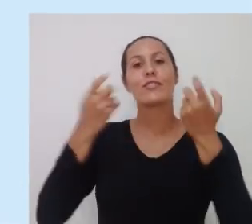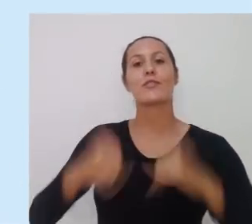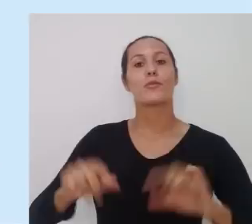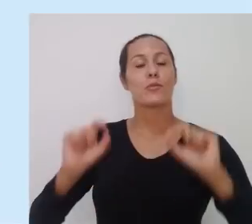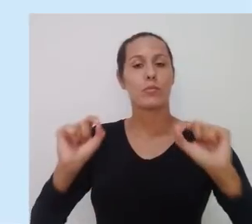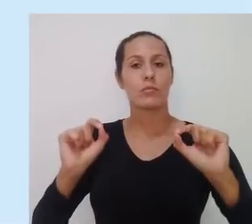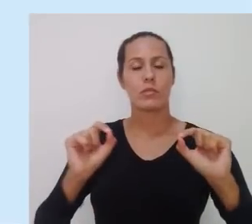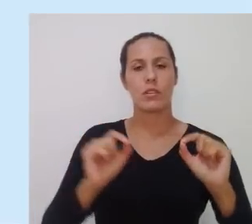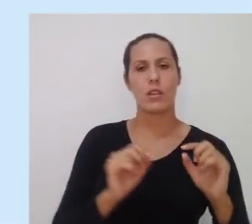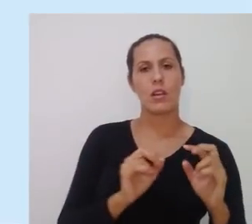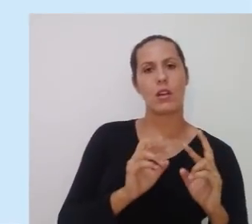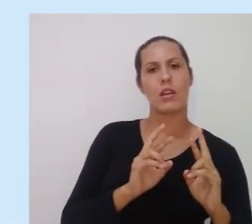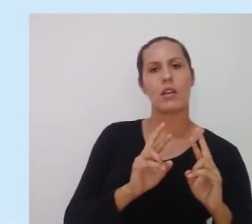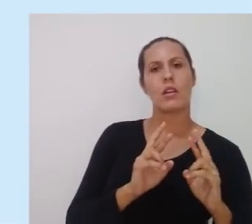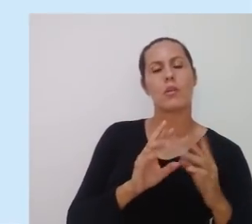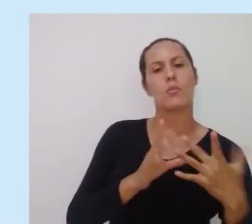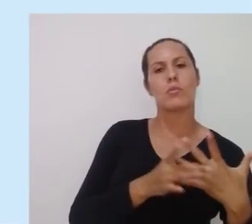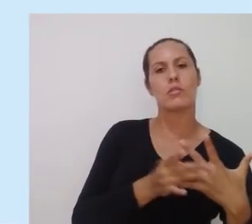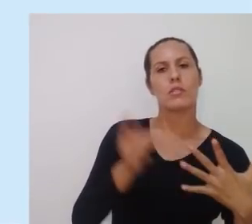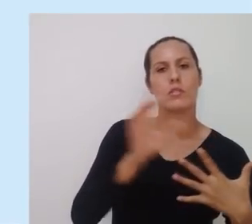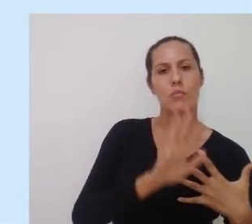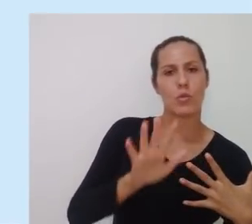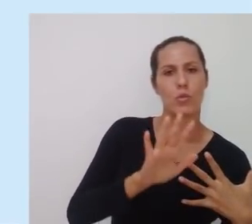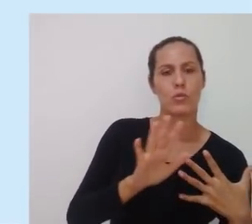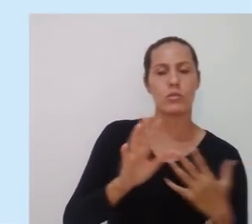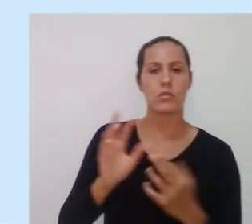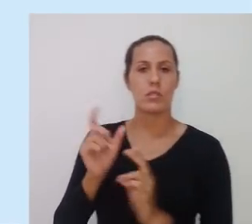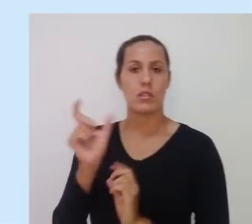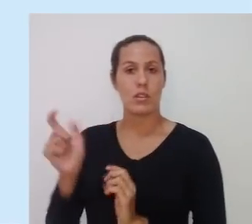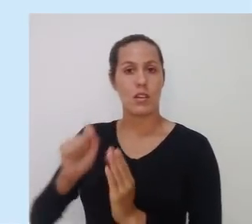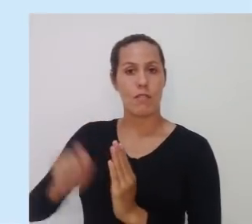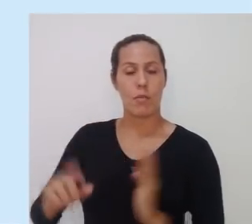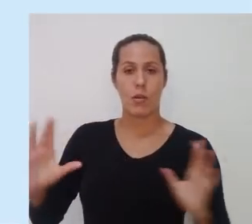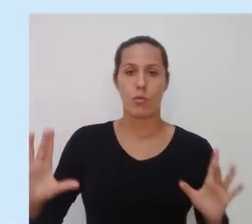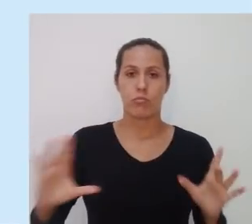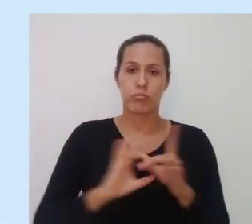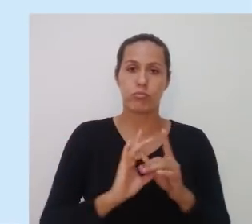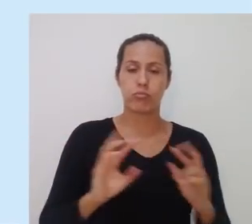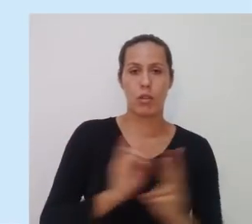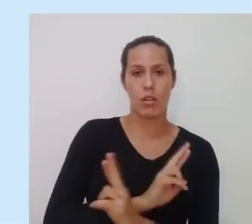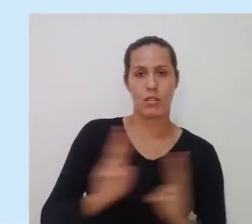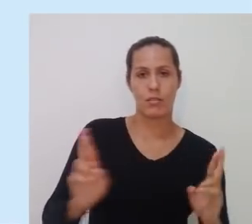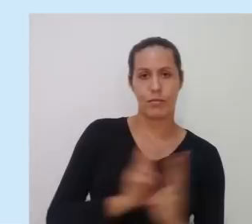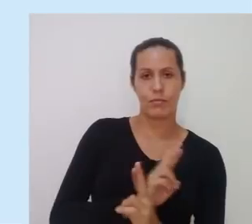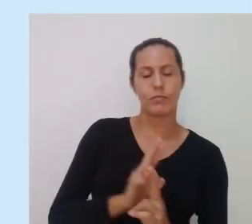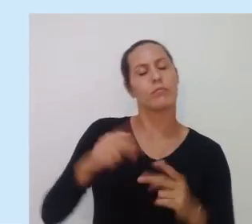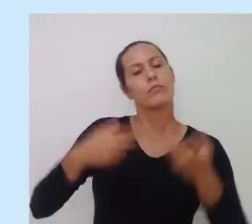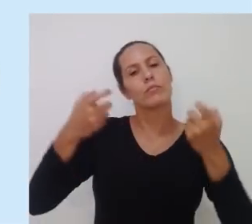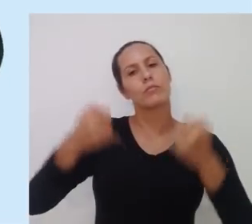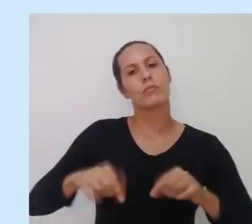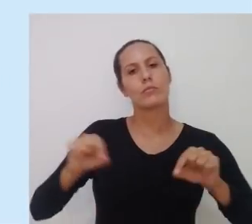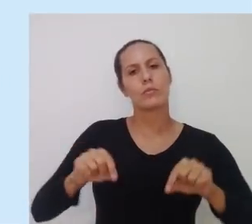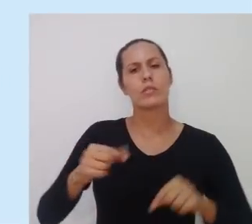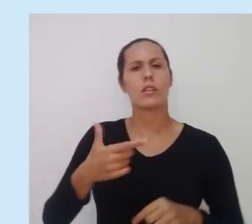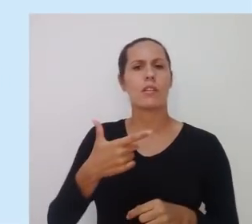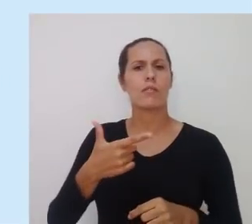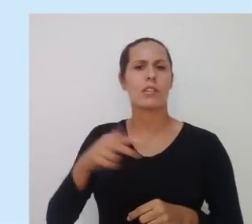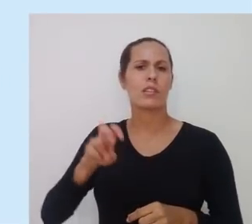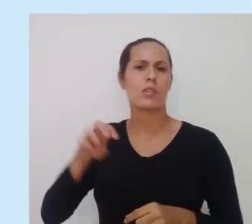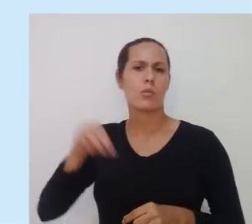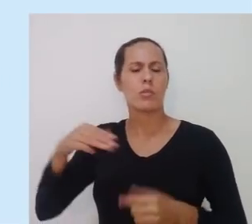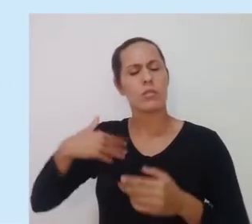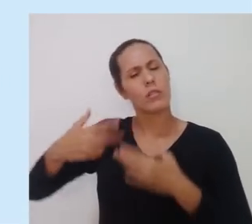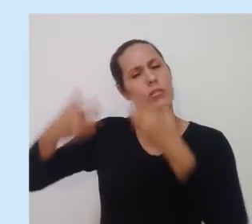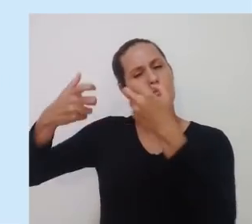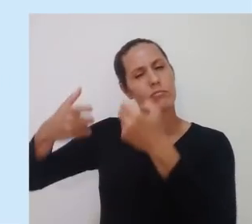também da relação do verbal com outras semioses. Nós vamos ver tudo isso bem explicado pelos próximos